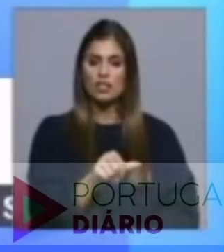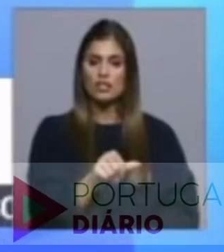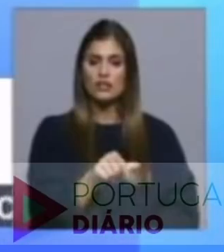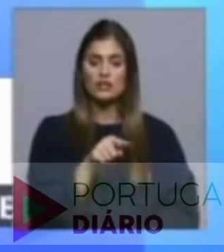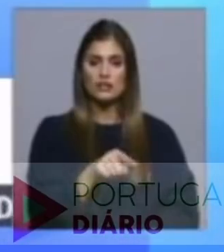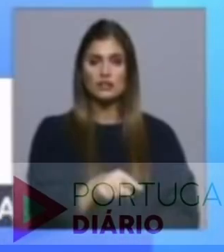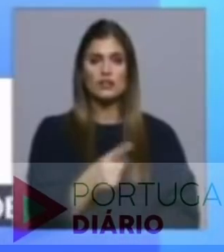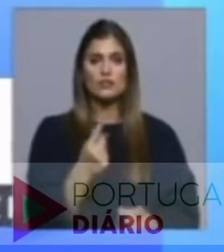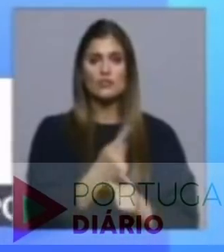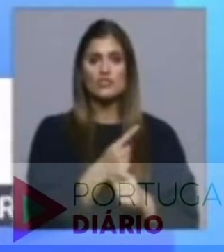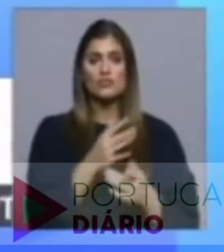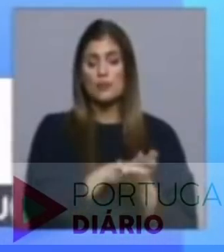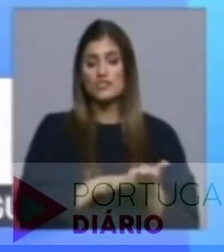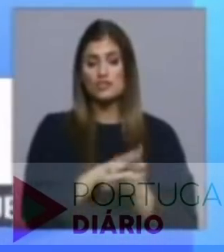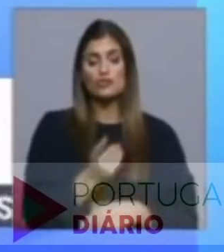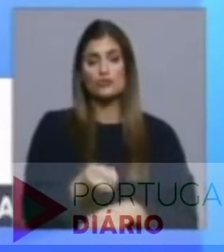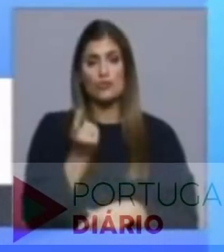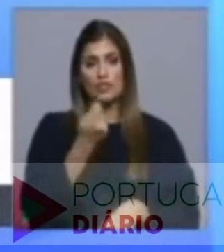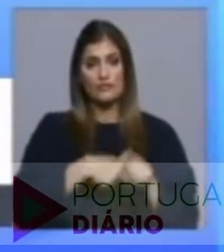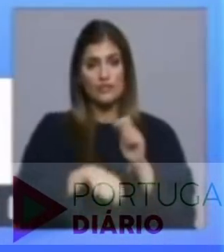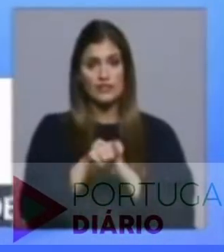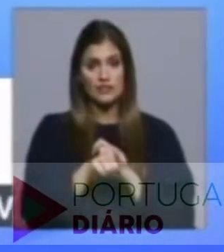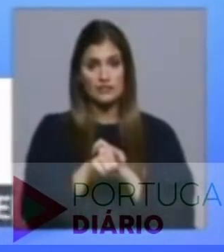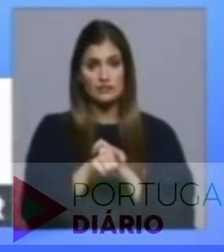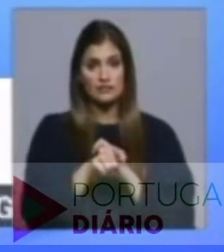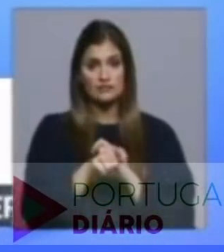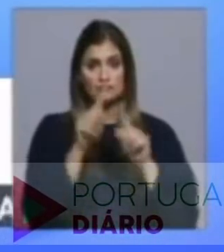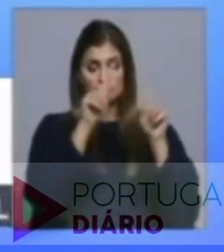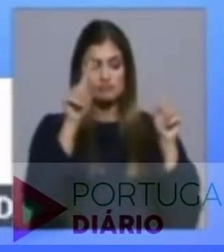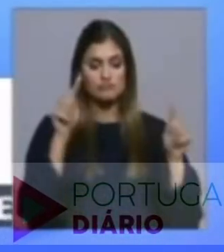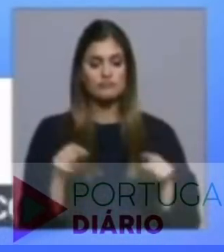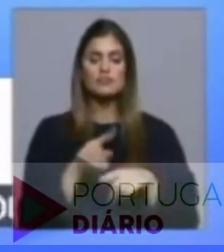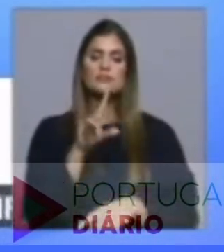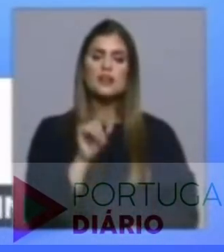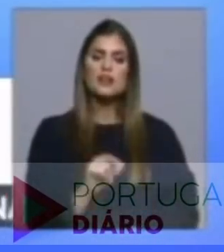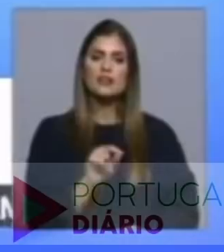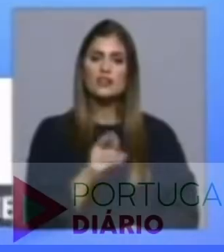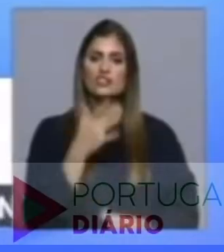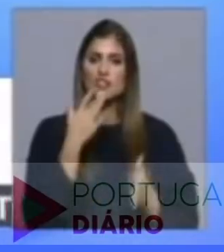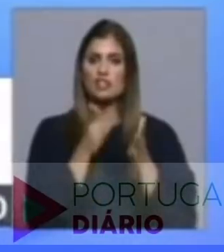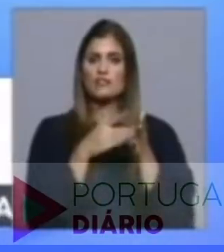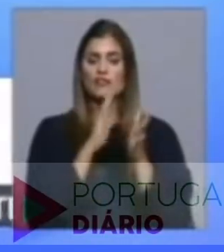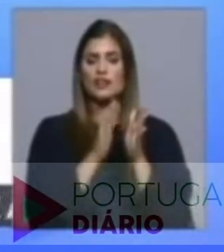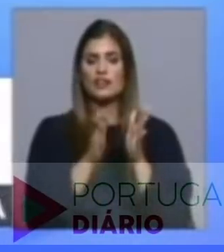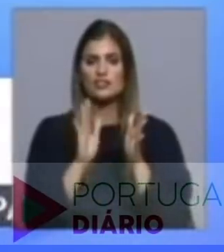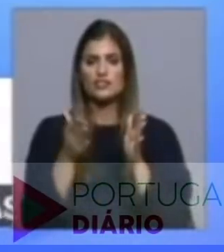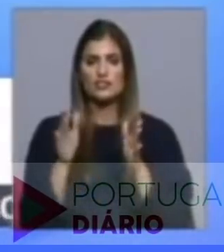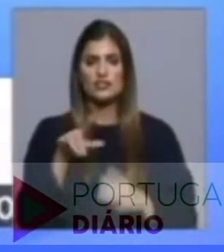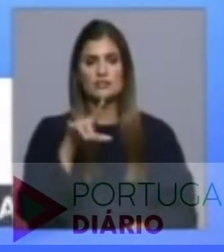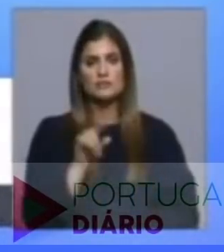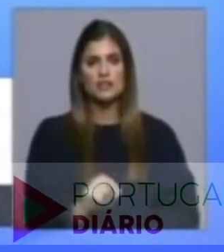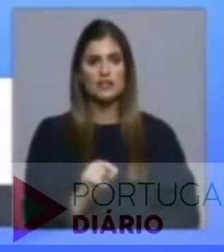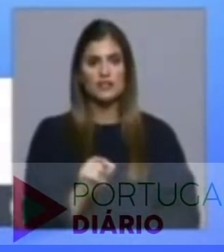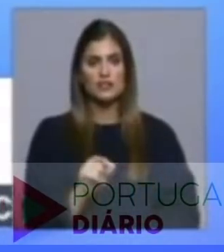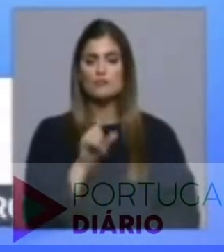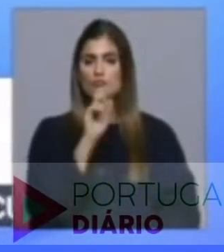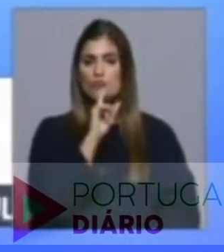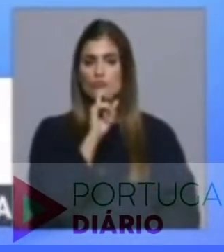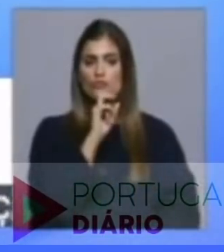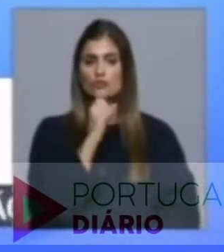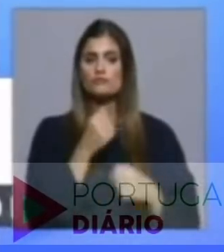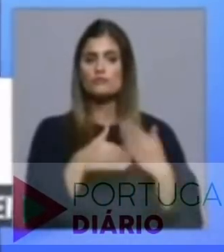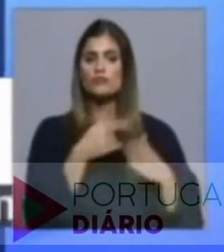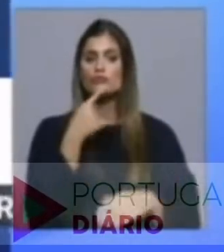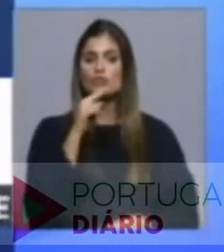não essenciais para venda ao postigo e também as livrarias. E também podem ser